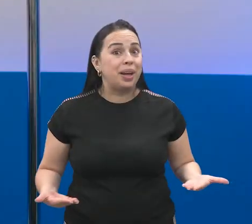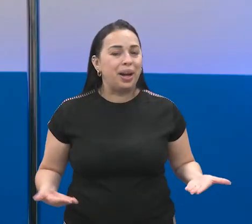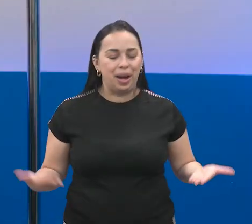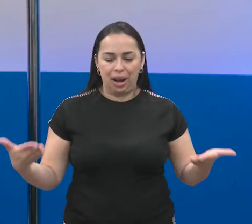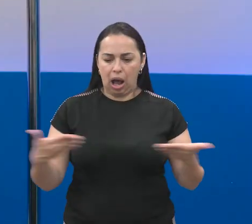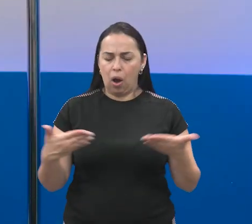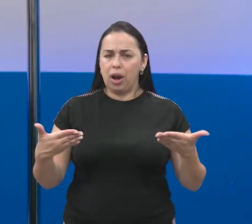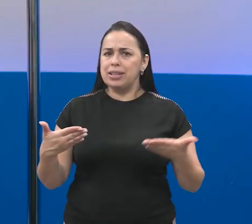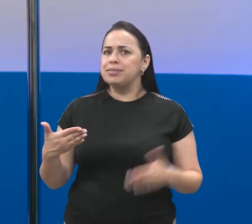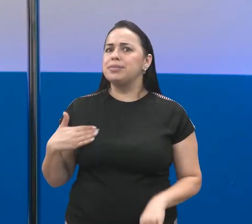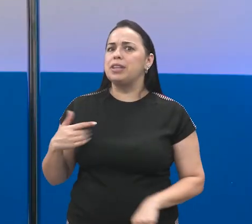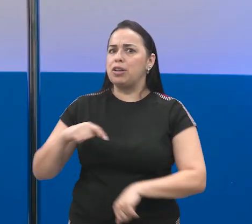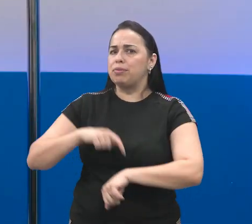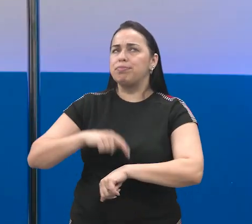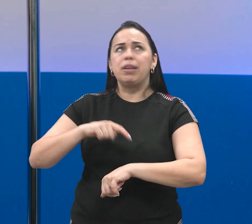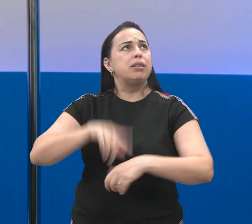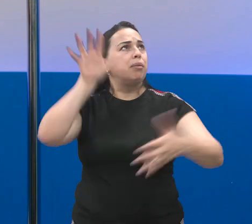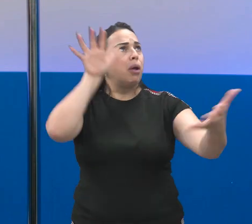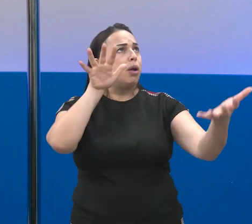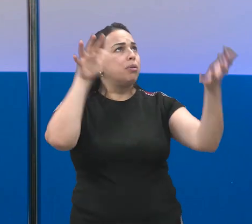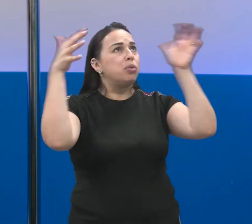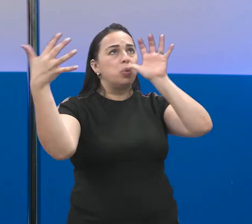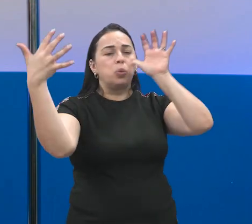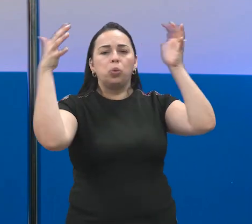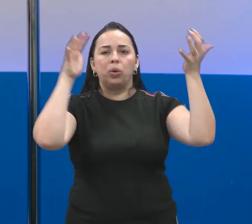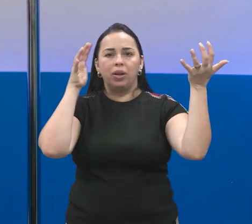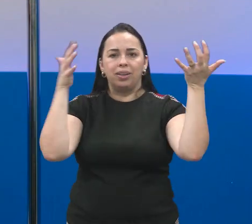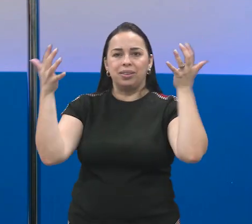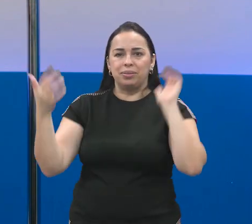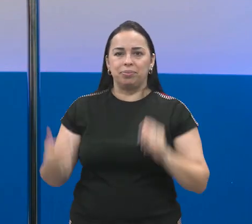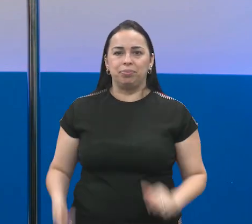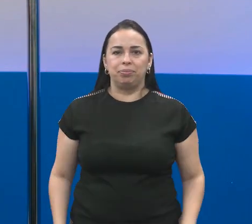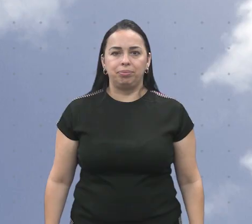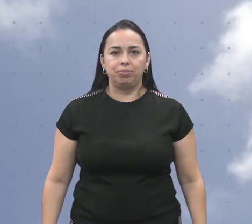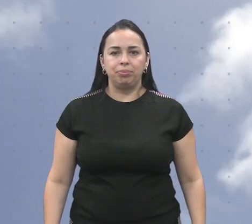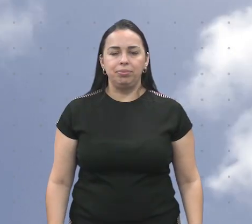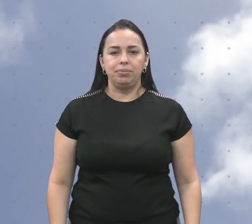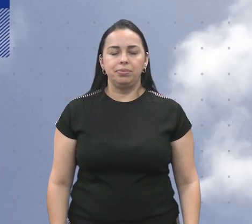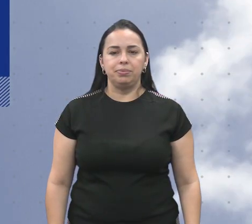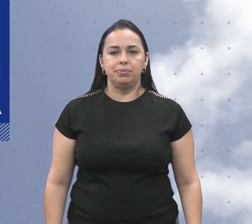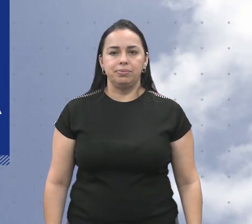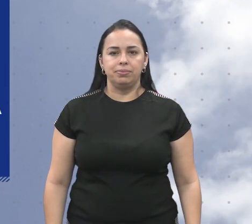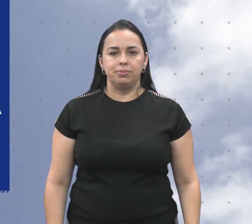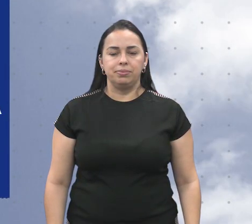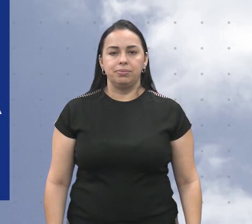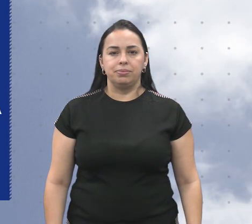Hora de saber como ficam as temperaturas na previsão do tempo.